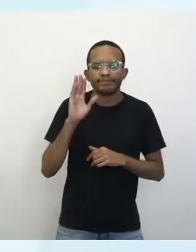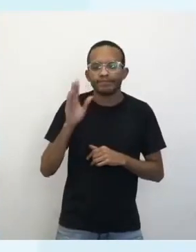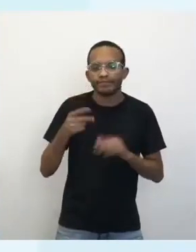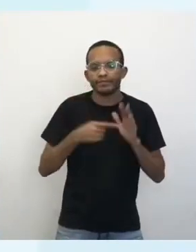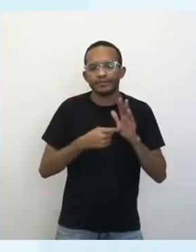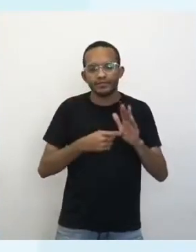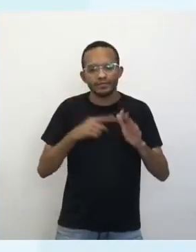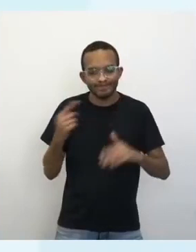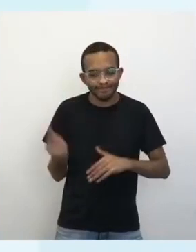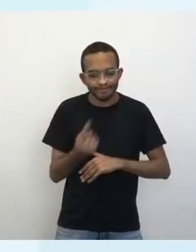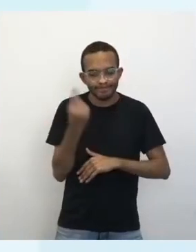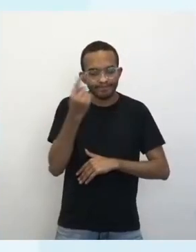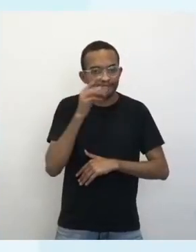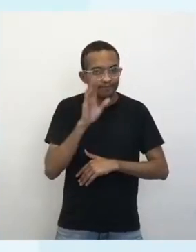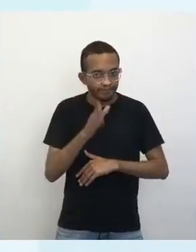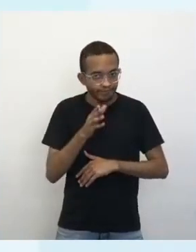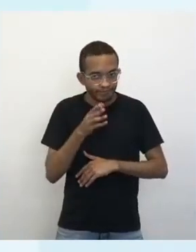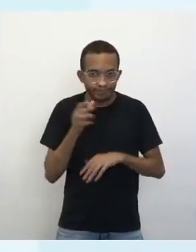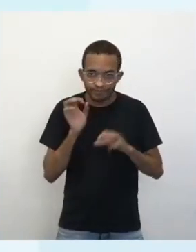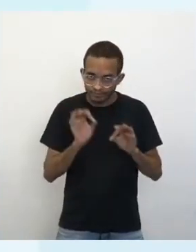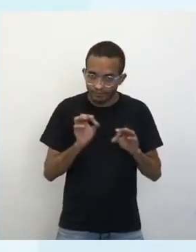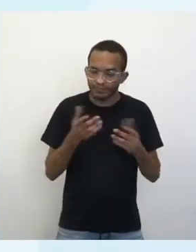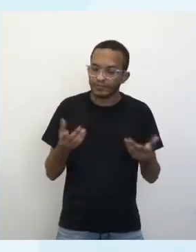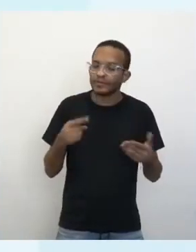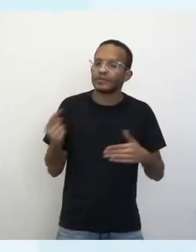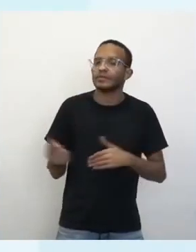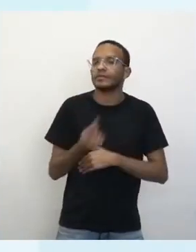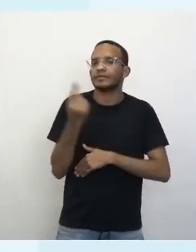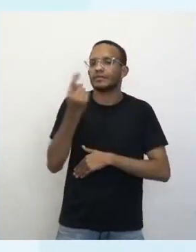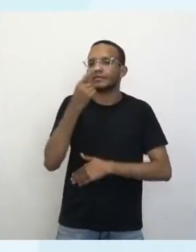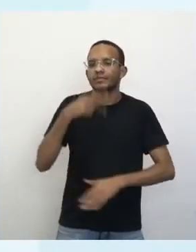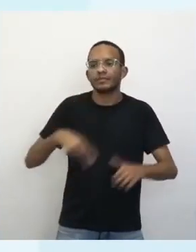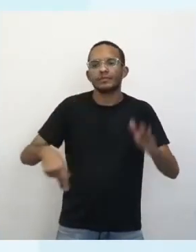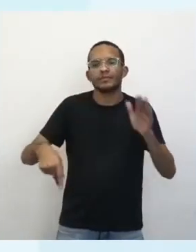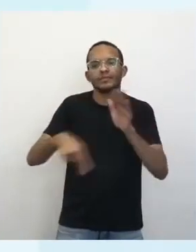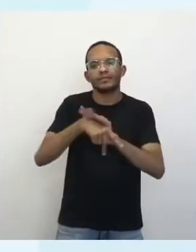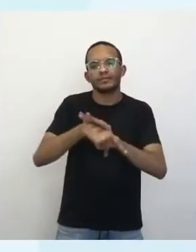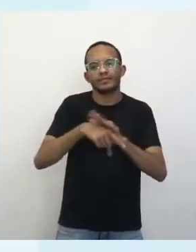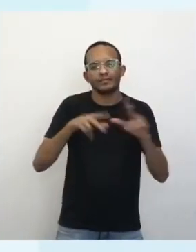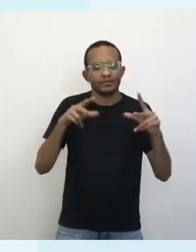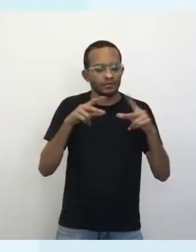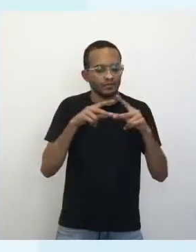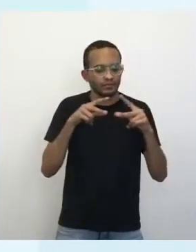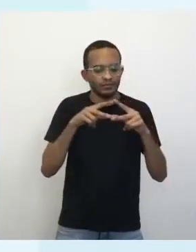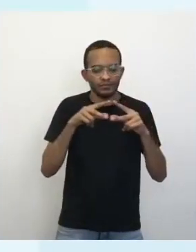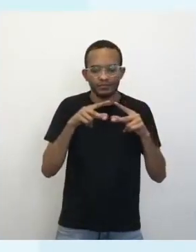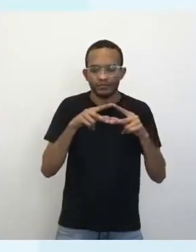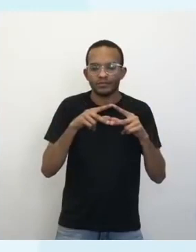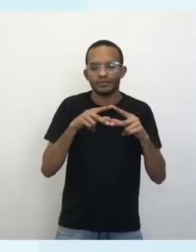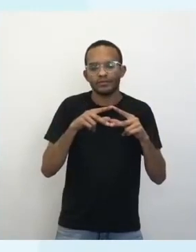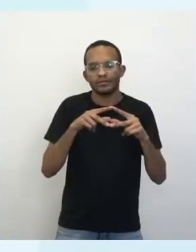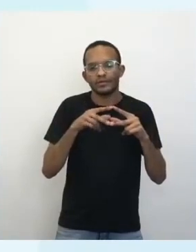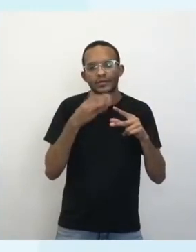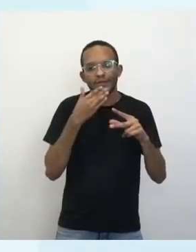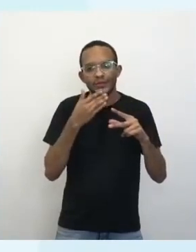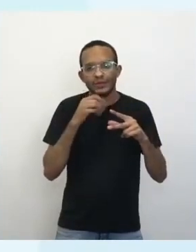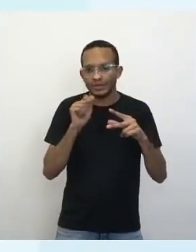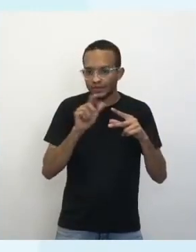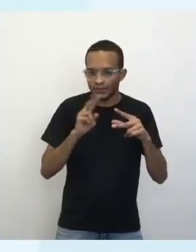uma altura aqui? Ah, tá. Essa altura é a altura da pirâmide, que está na linha azul.